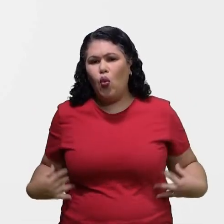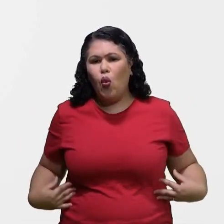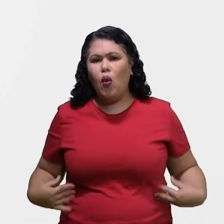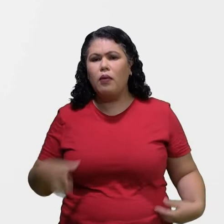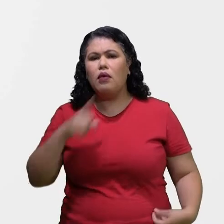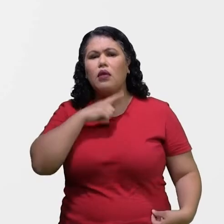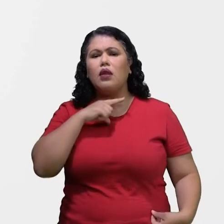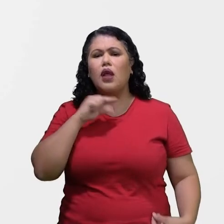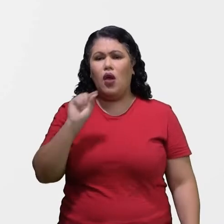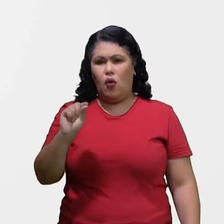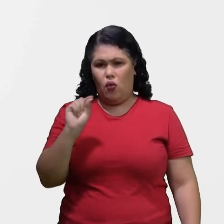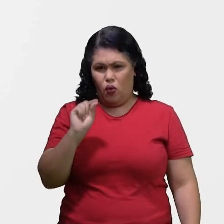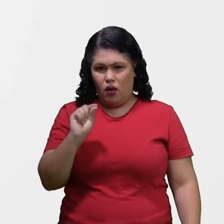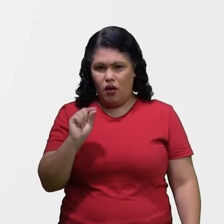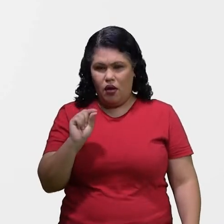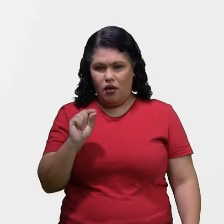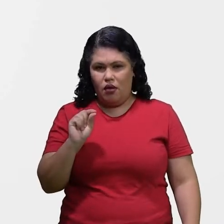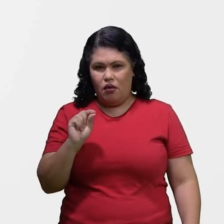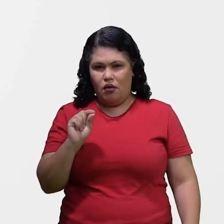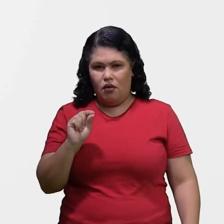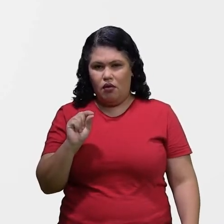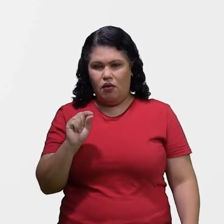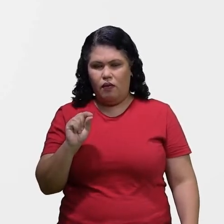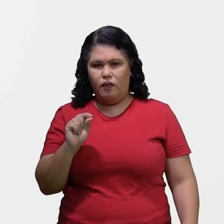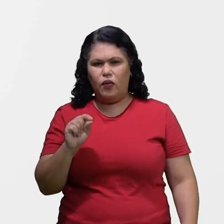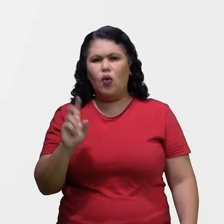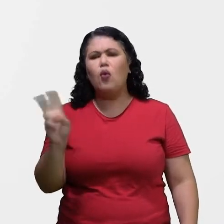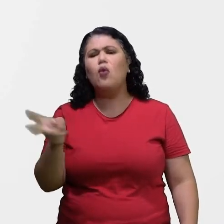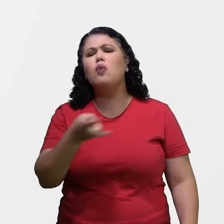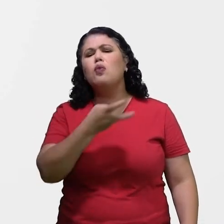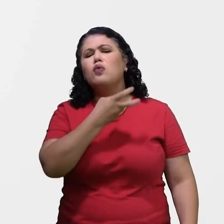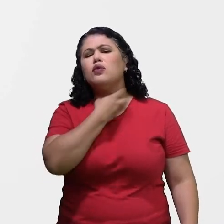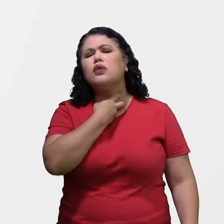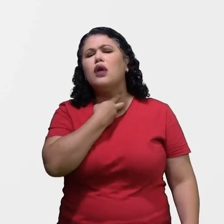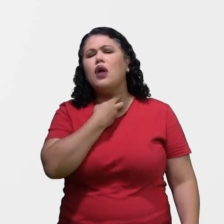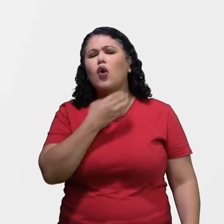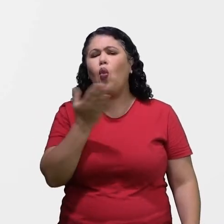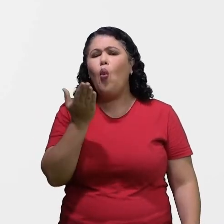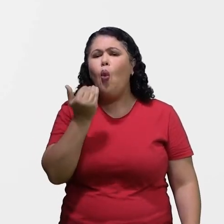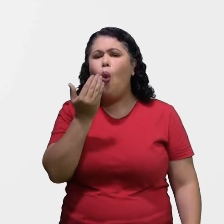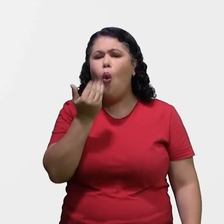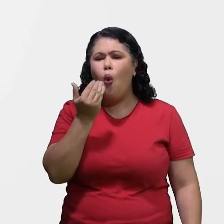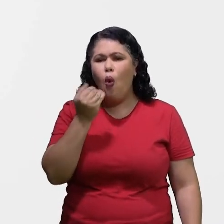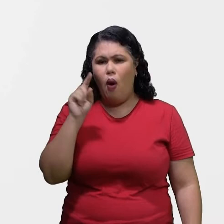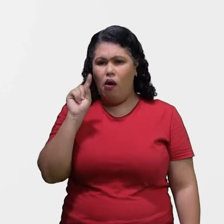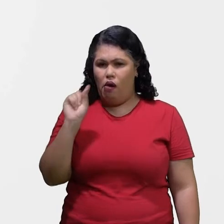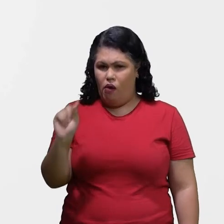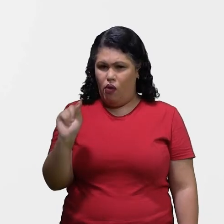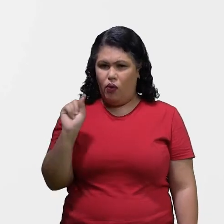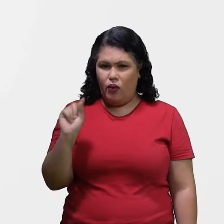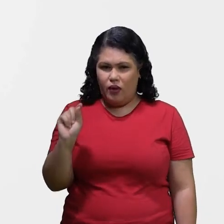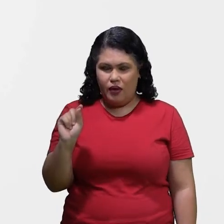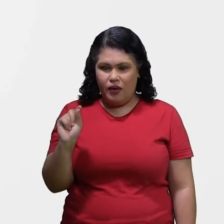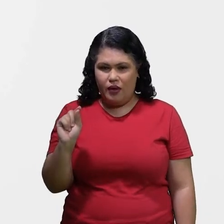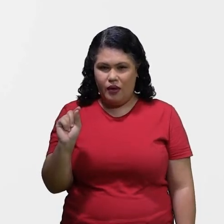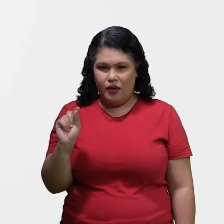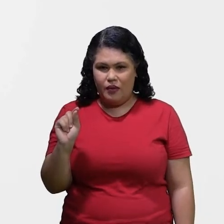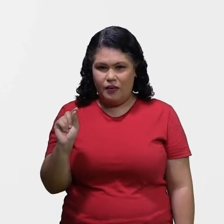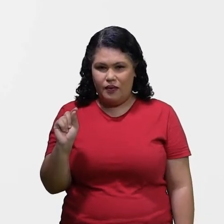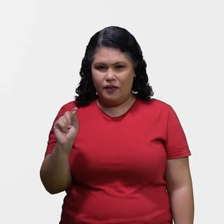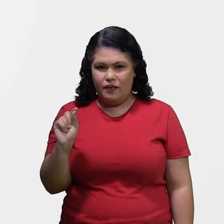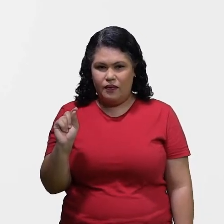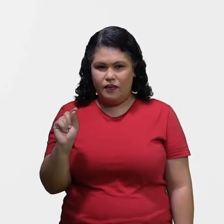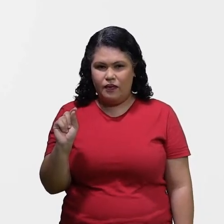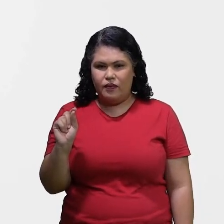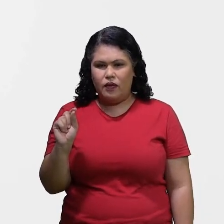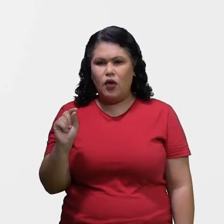um mamífero. Ele é revestido de quê? De que os morcegos se alimentam? O que vocês observam na natureza que é a alimentação desses